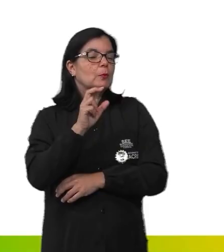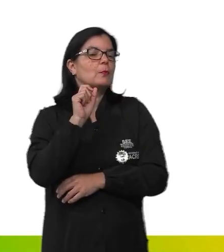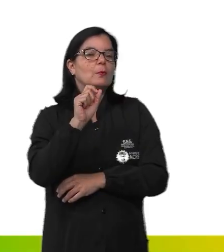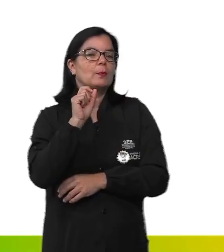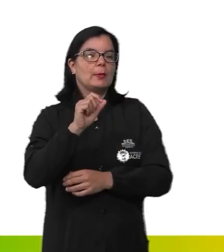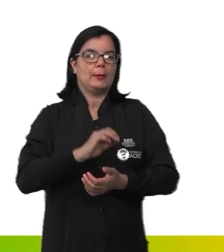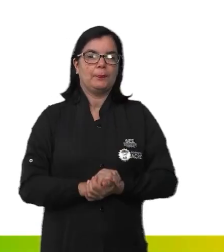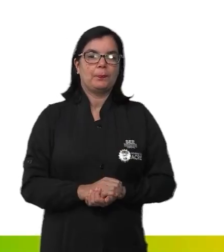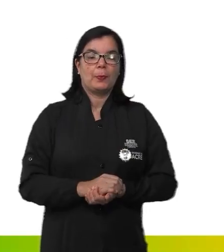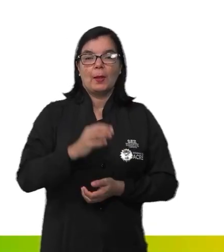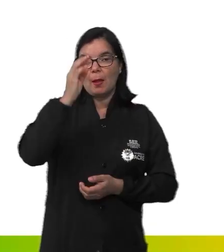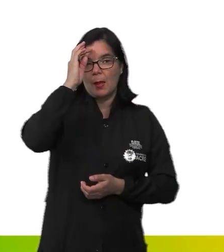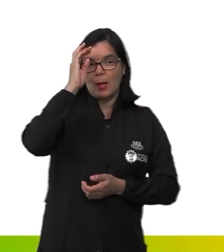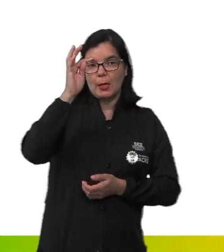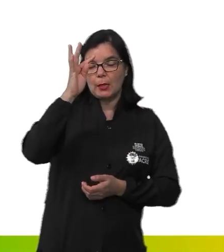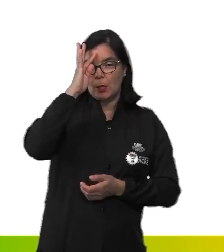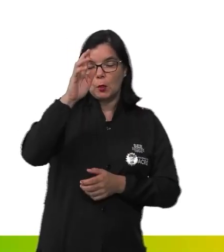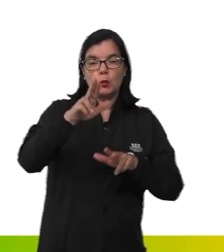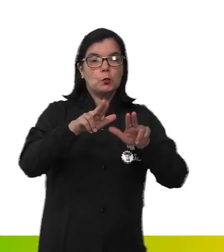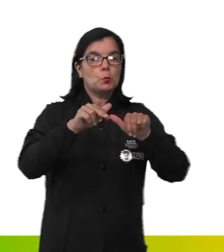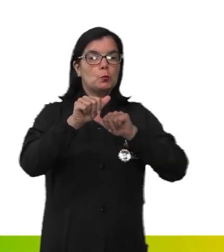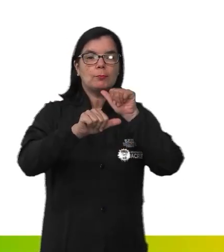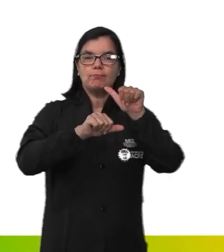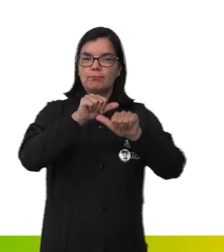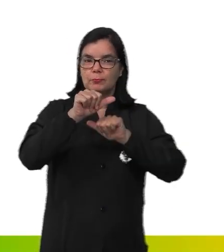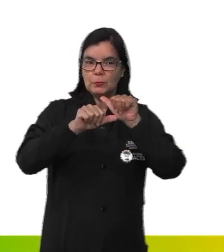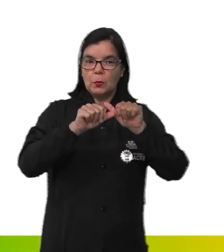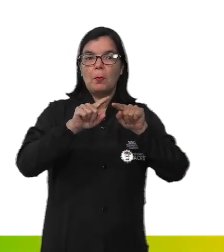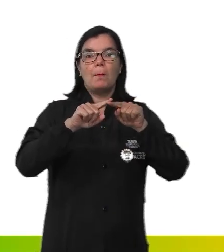que: alternativa A: as teorias